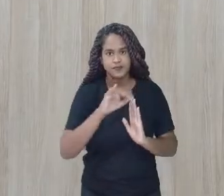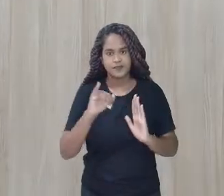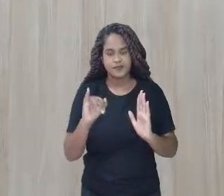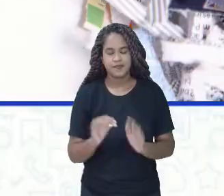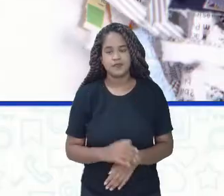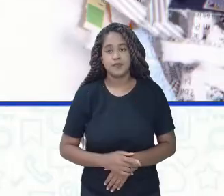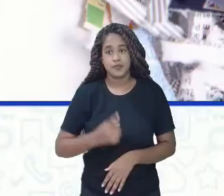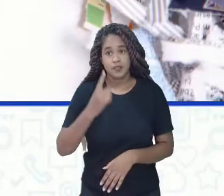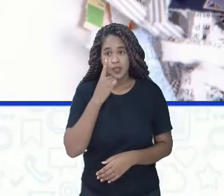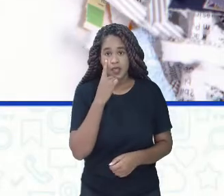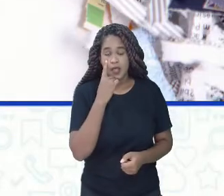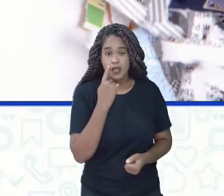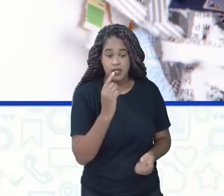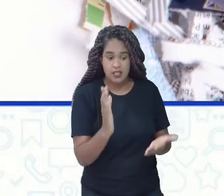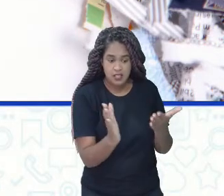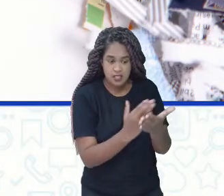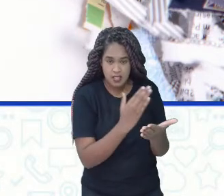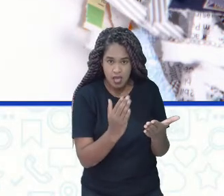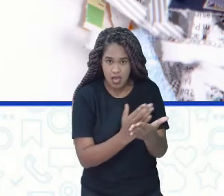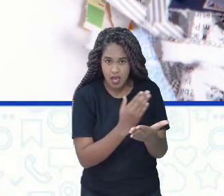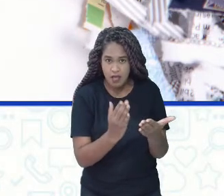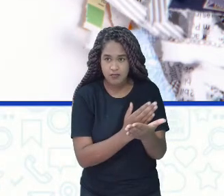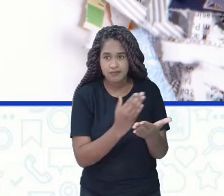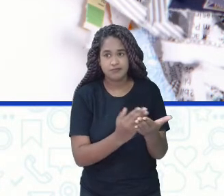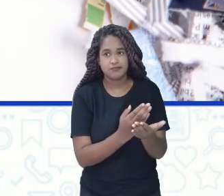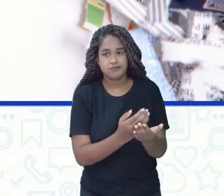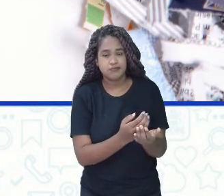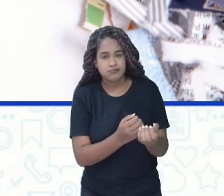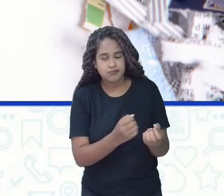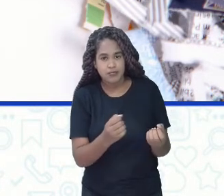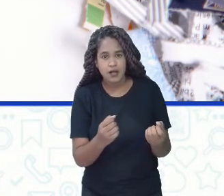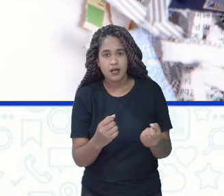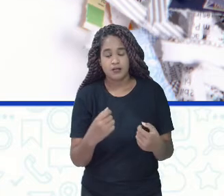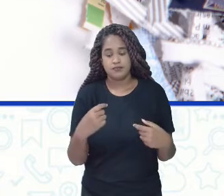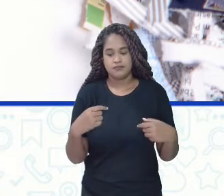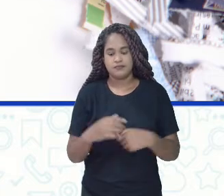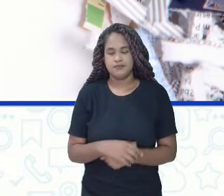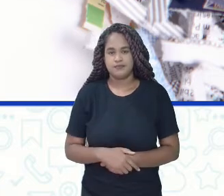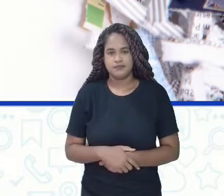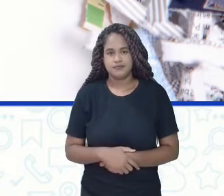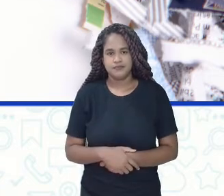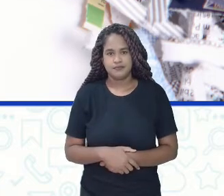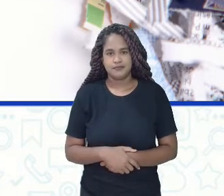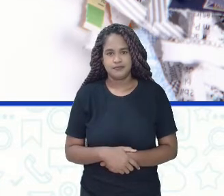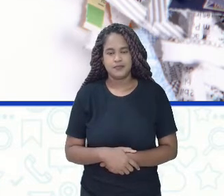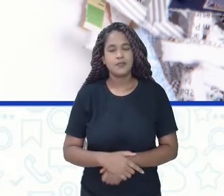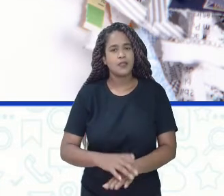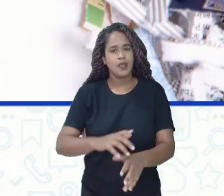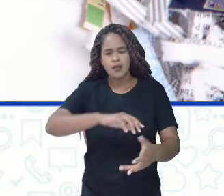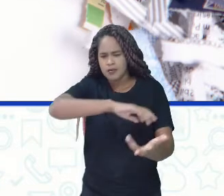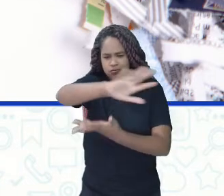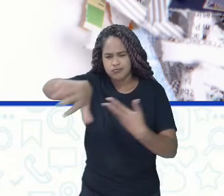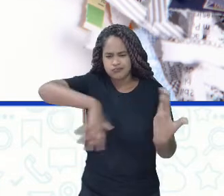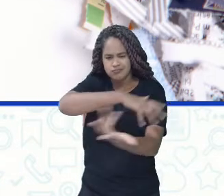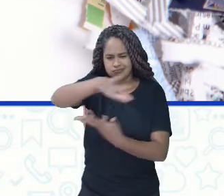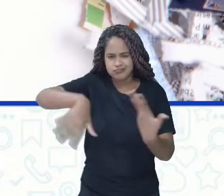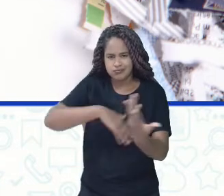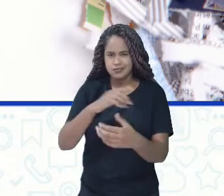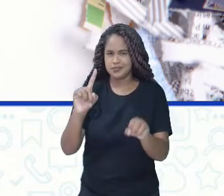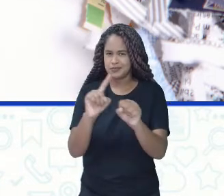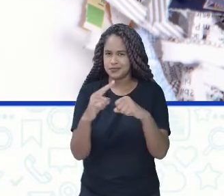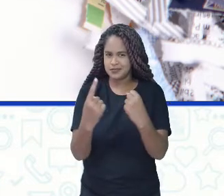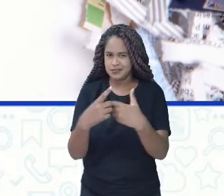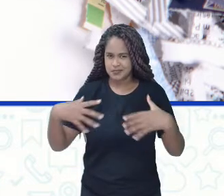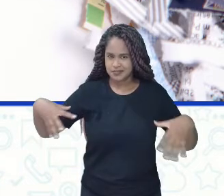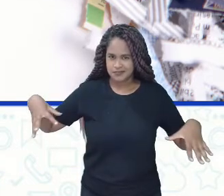livros bombardeavam seus ombros, braços e rosto voltado para cima. Em meio à correria e à fúria, Montag